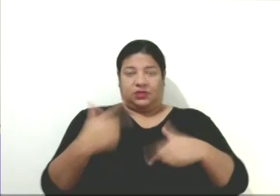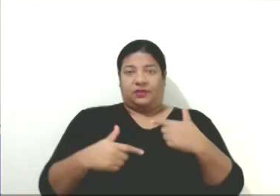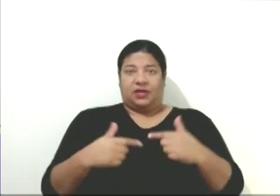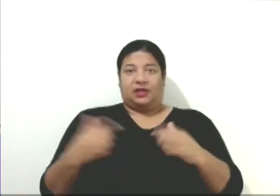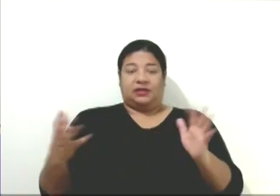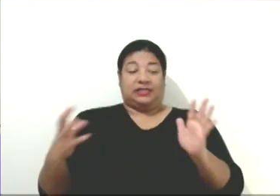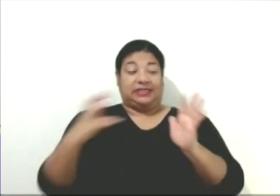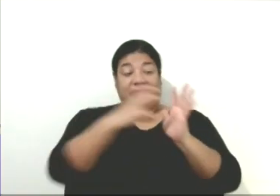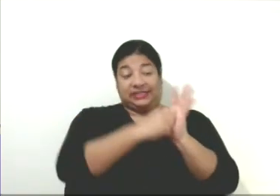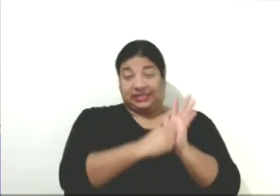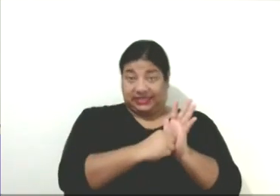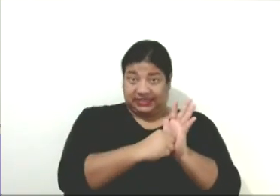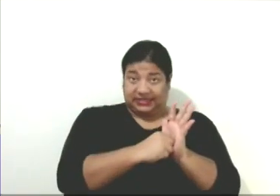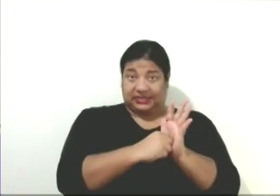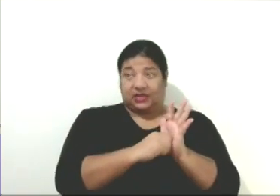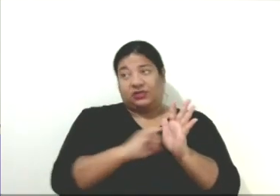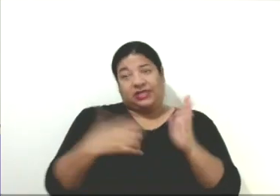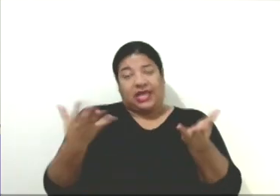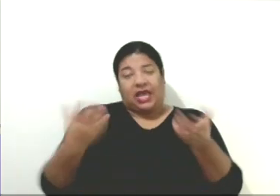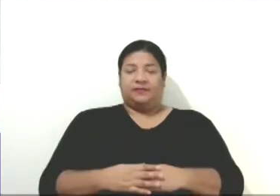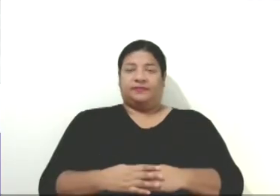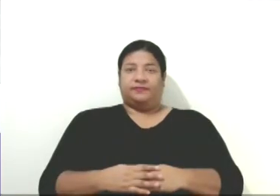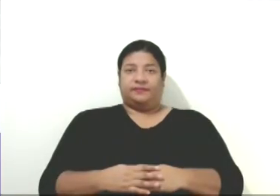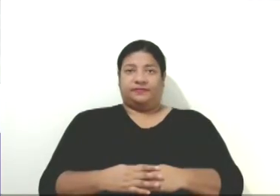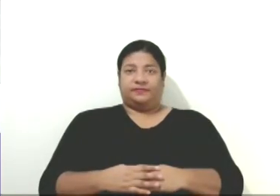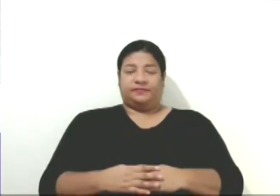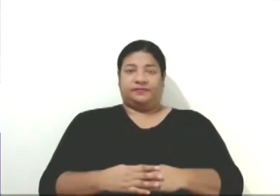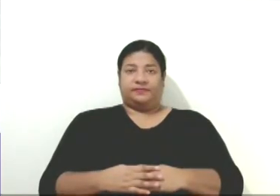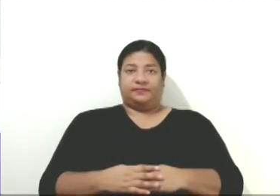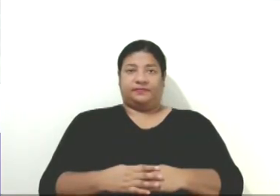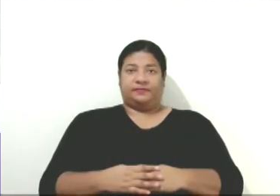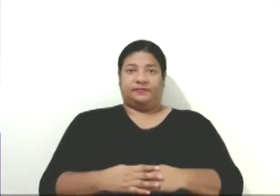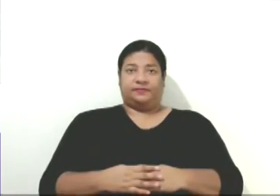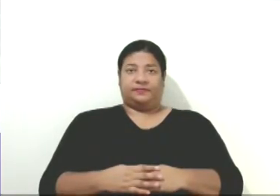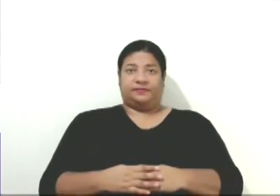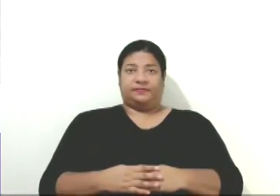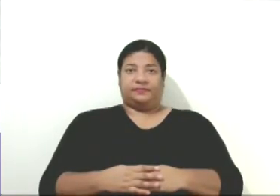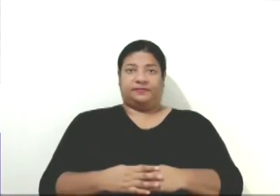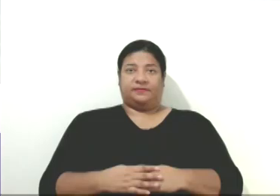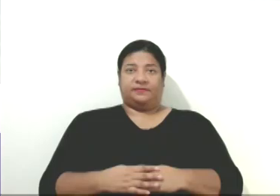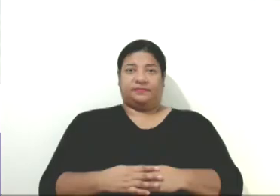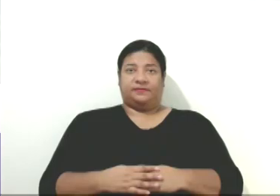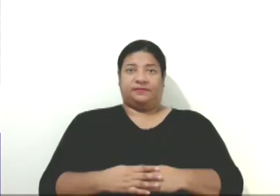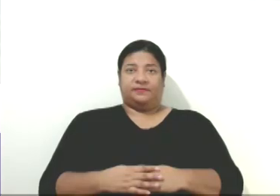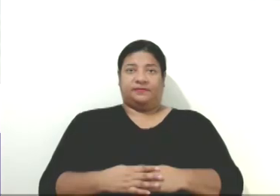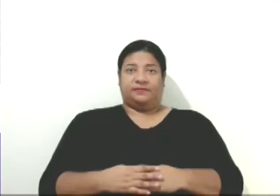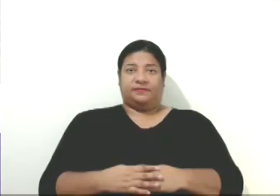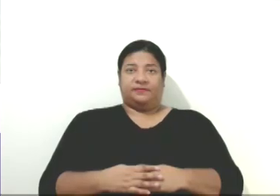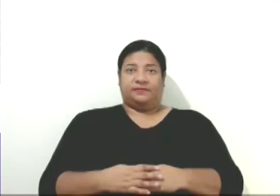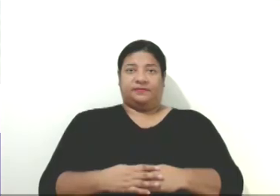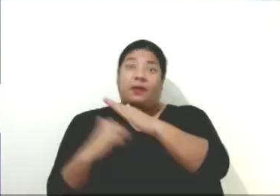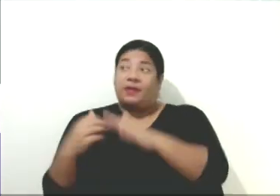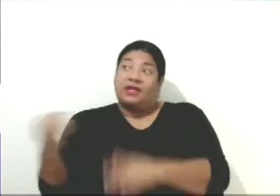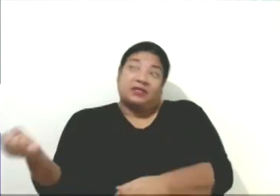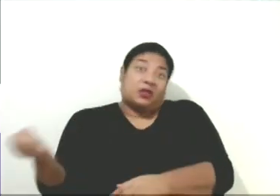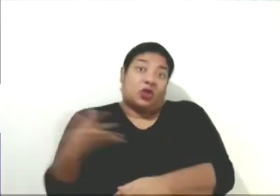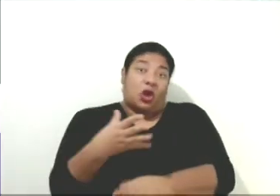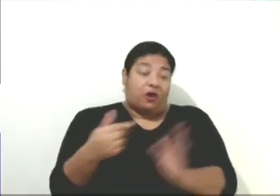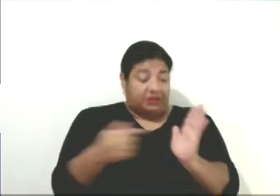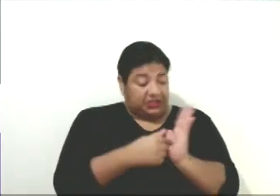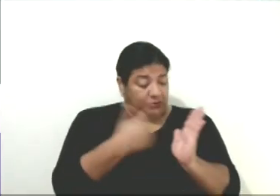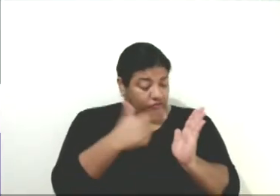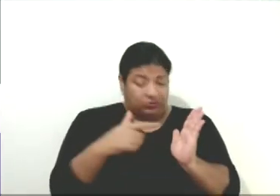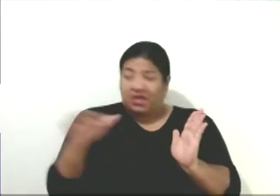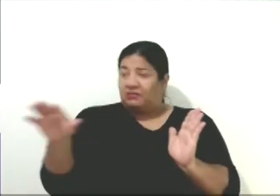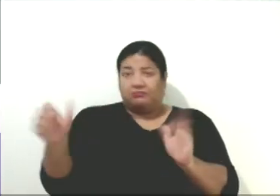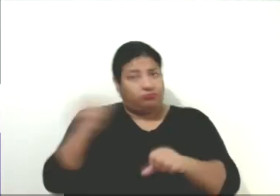integrada dos resíduos sólidos aqui em nossa cidade. Após um pedido de adiamento pela vereadora Rosiello na semana passada, a matéria